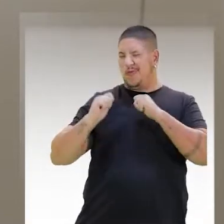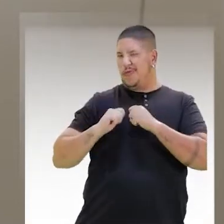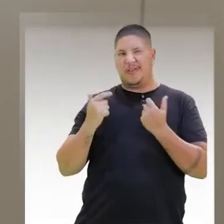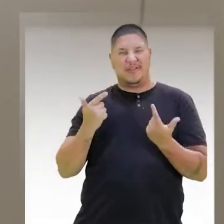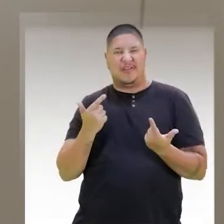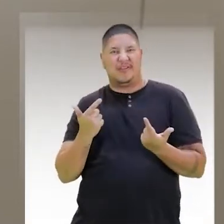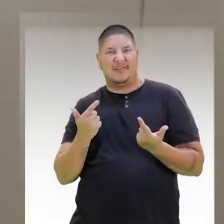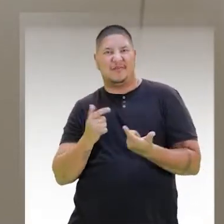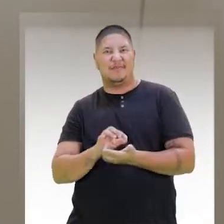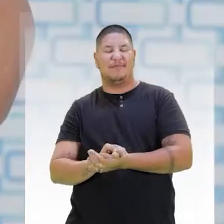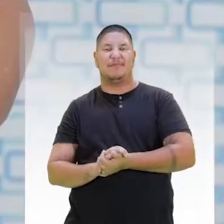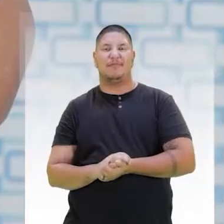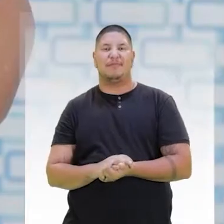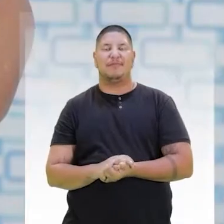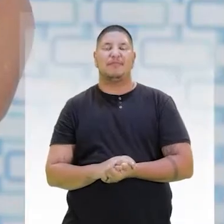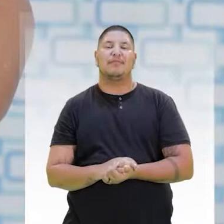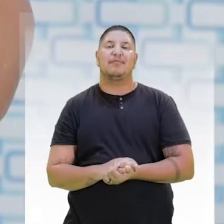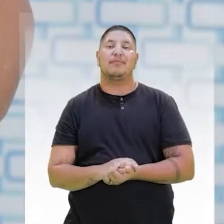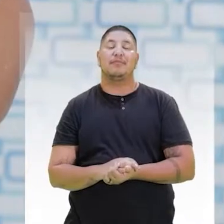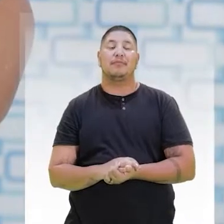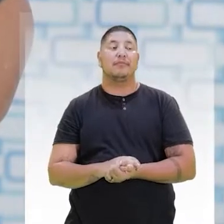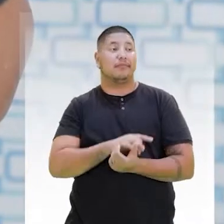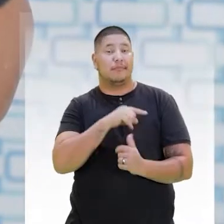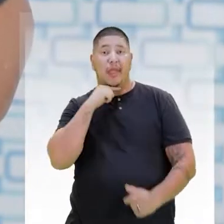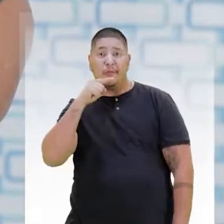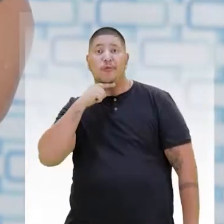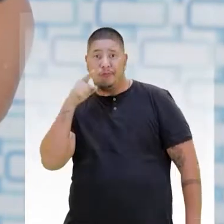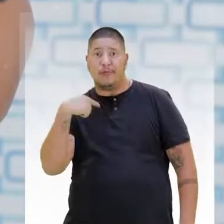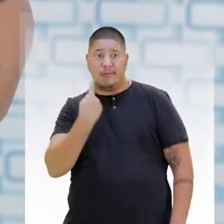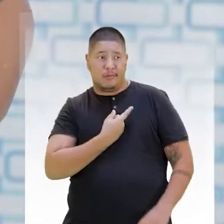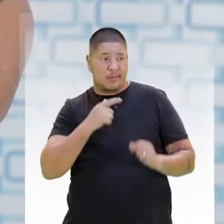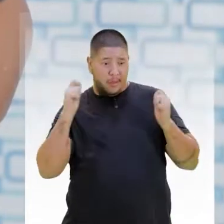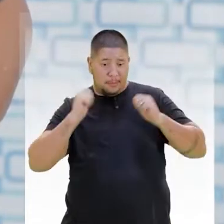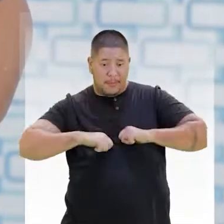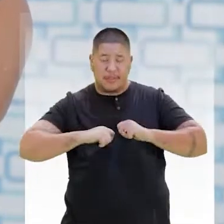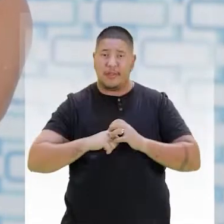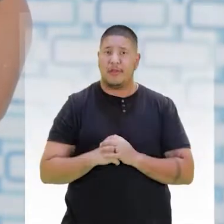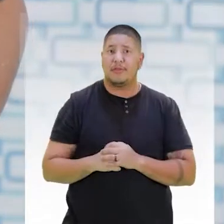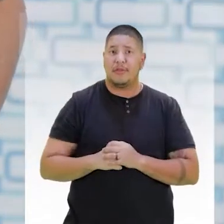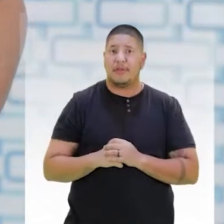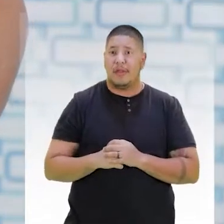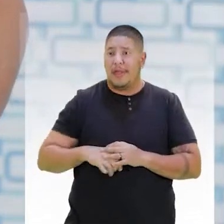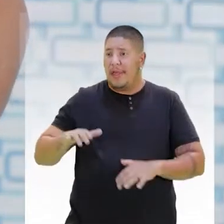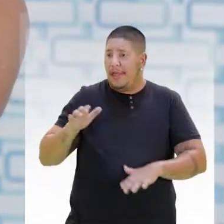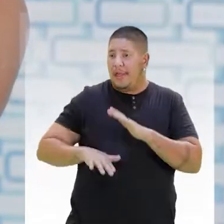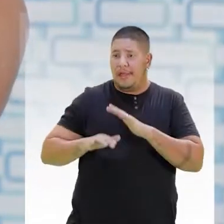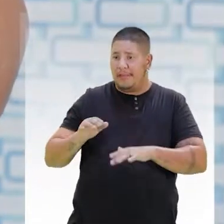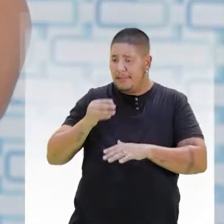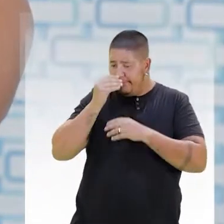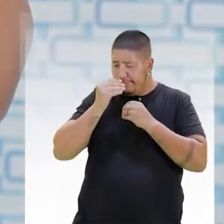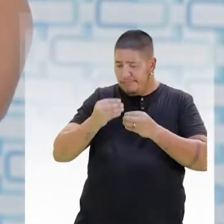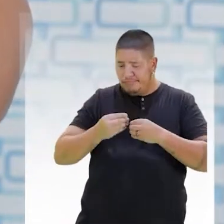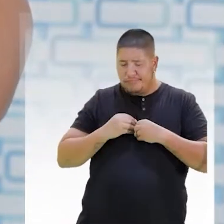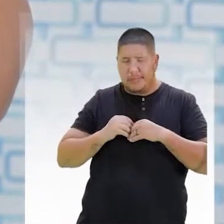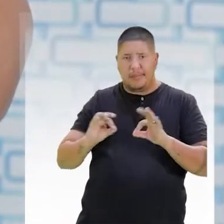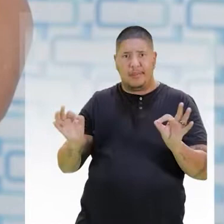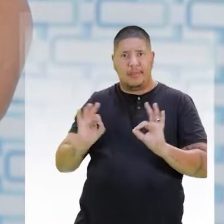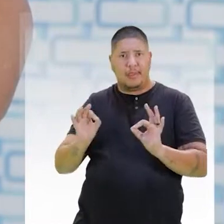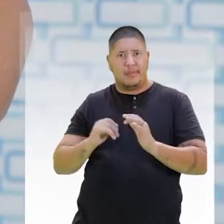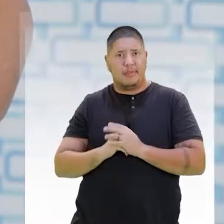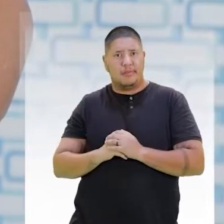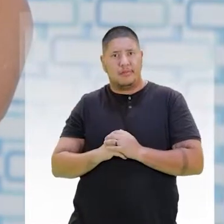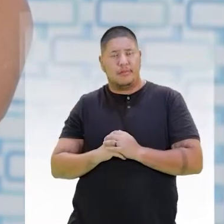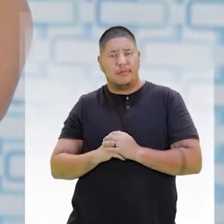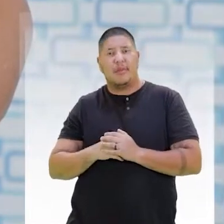de produzir. Elas duvidavam da nossa capacidade e, às vezes, nem davam muito serviço para a gente. Eu já